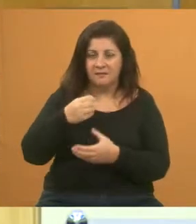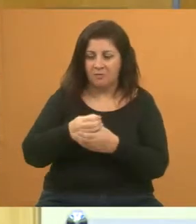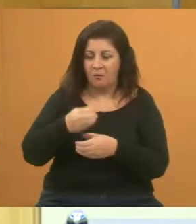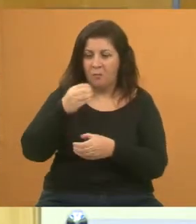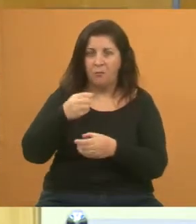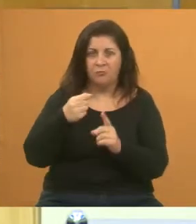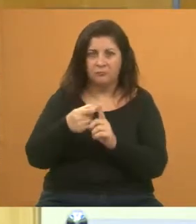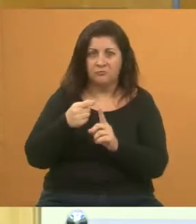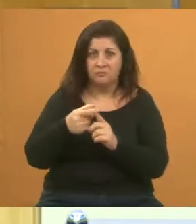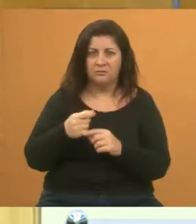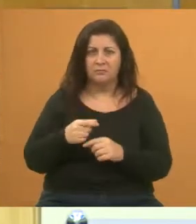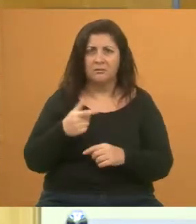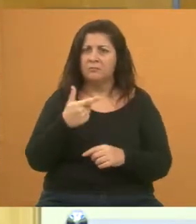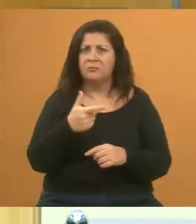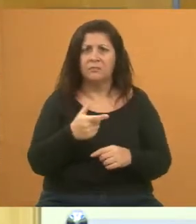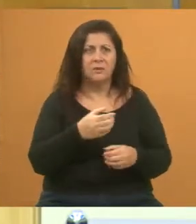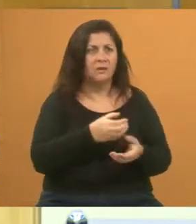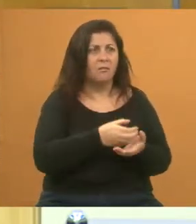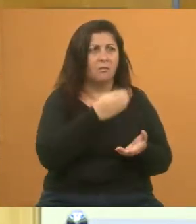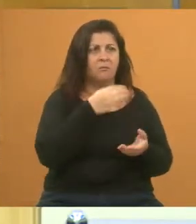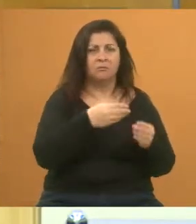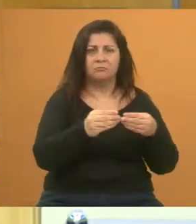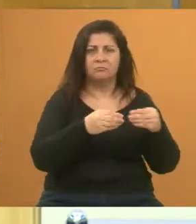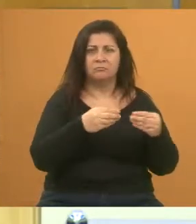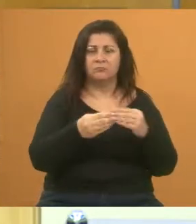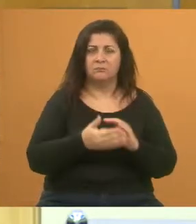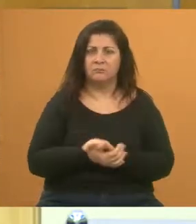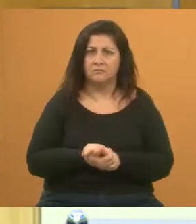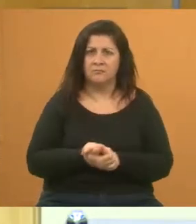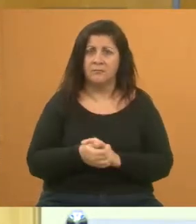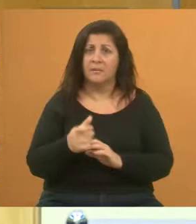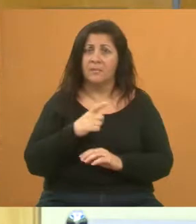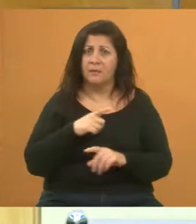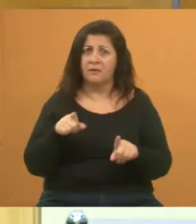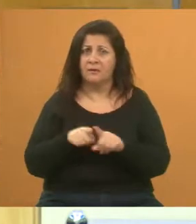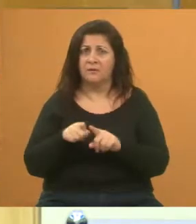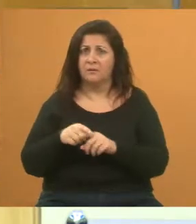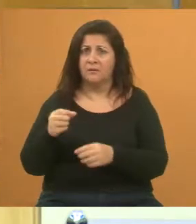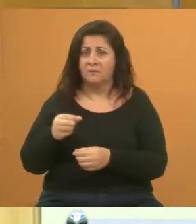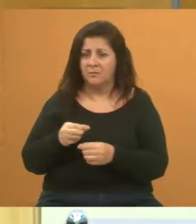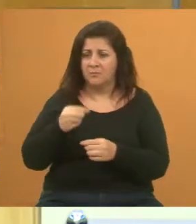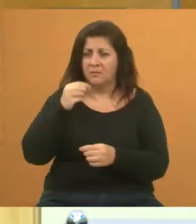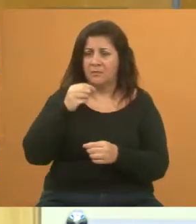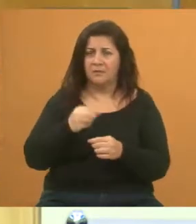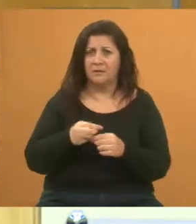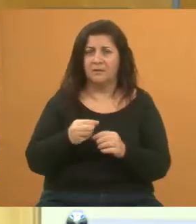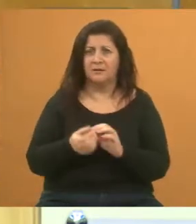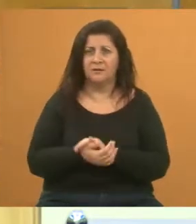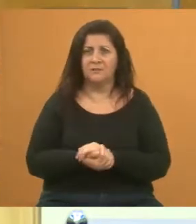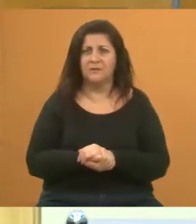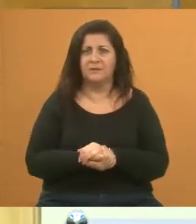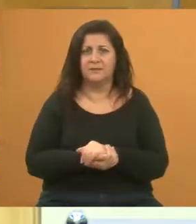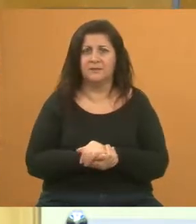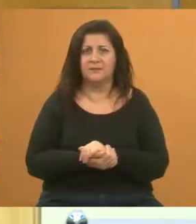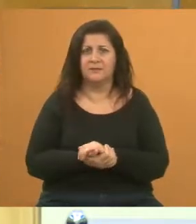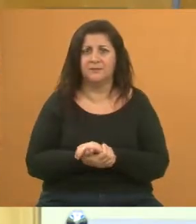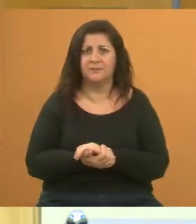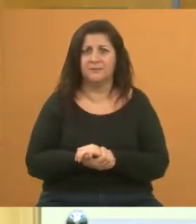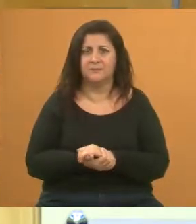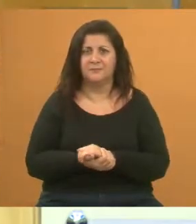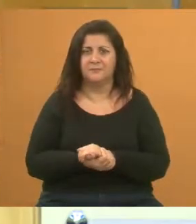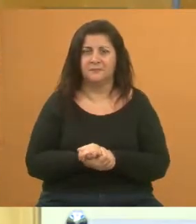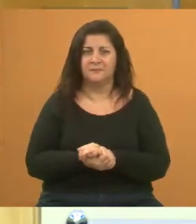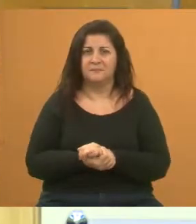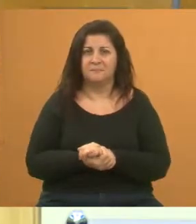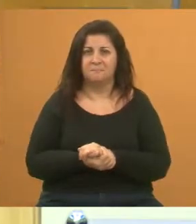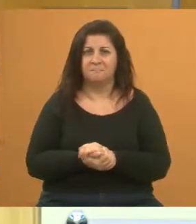copinho descartável. Nós poderíamos começar a ter também o nosso canudinho assim. Então, acho que é questão